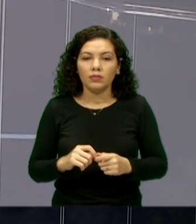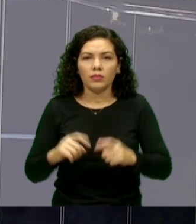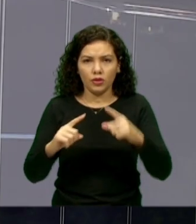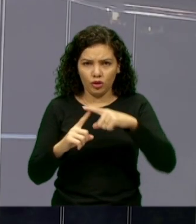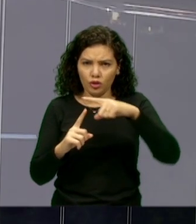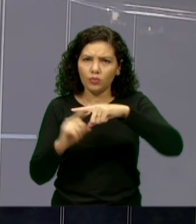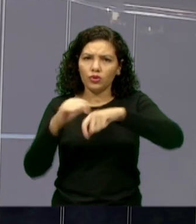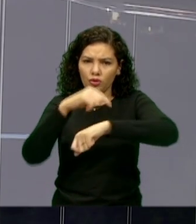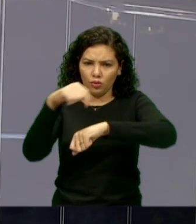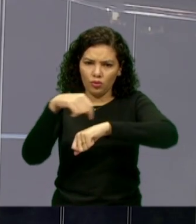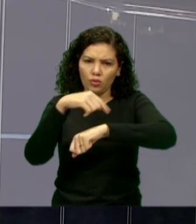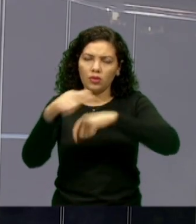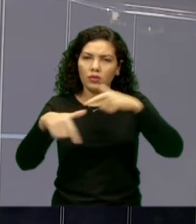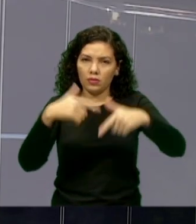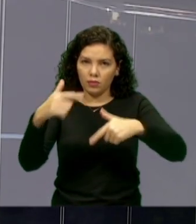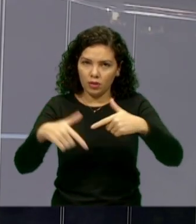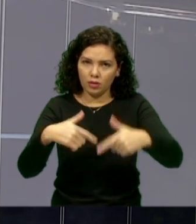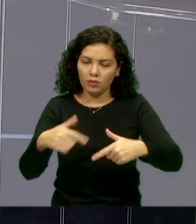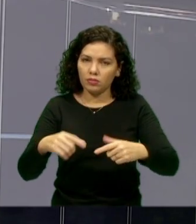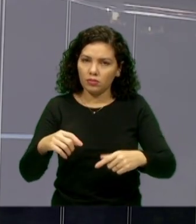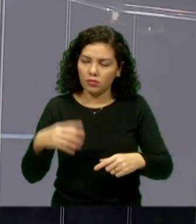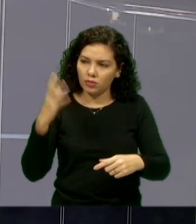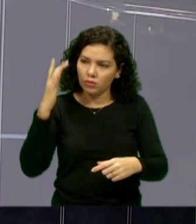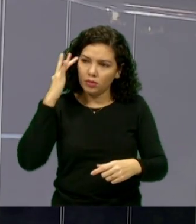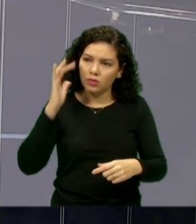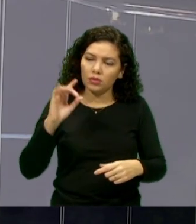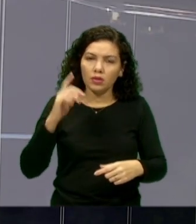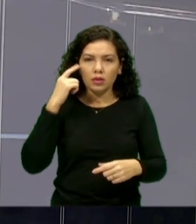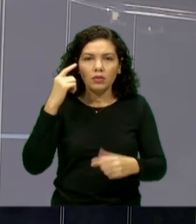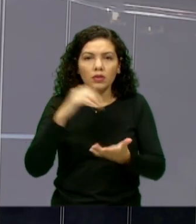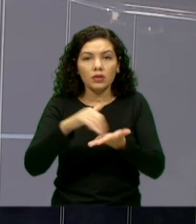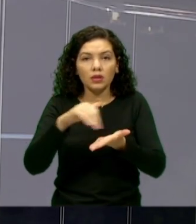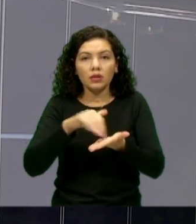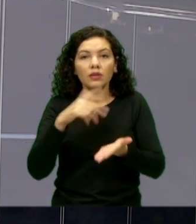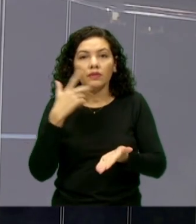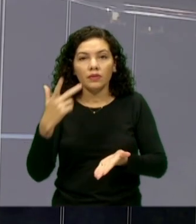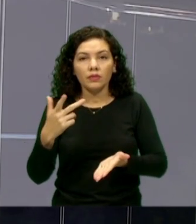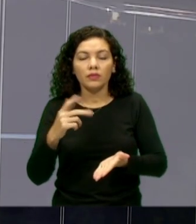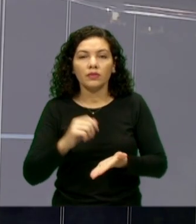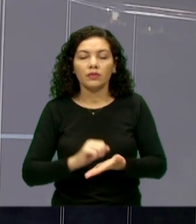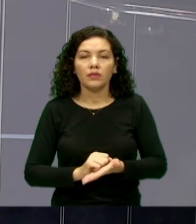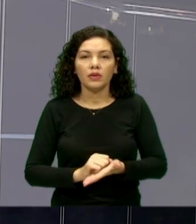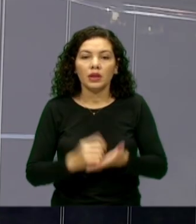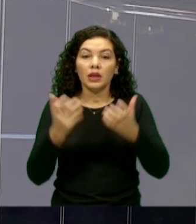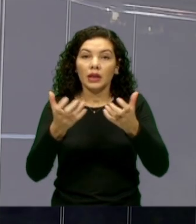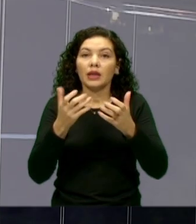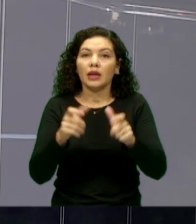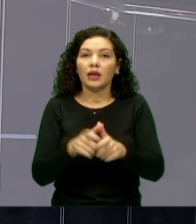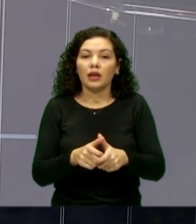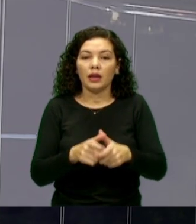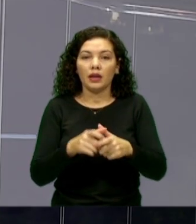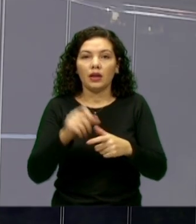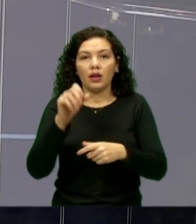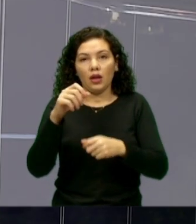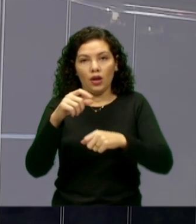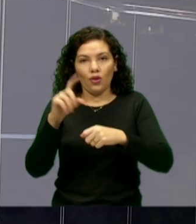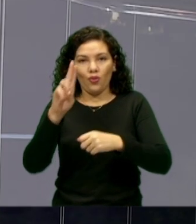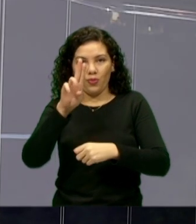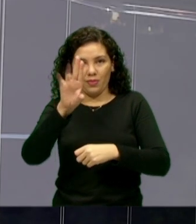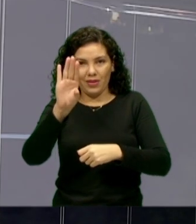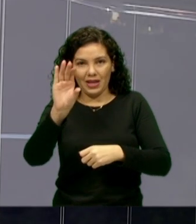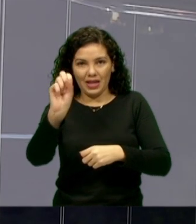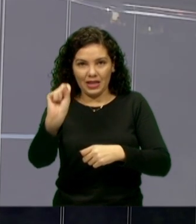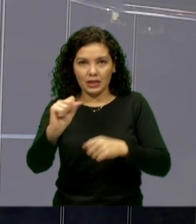horário de trabalho, porque a secretária falou que quer abrir os postos à noite, por